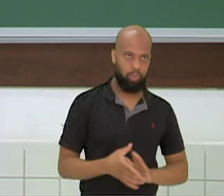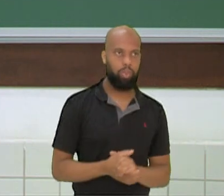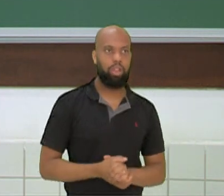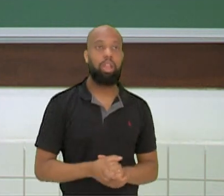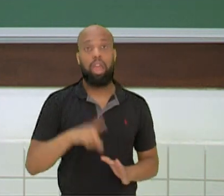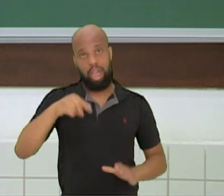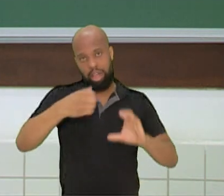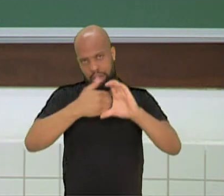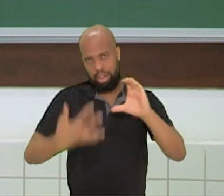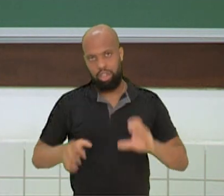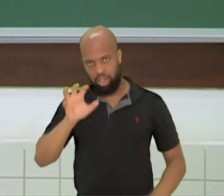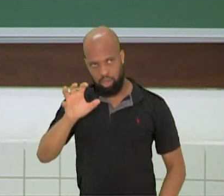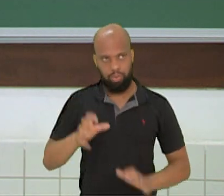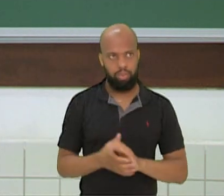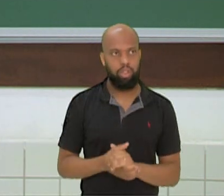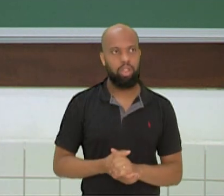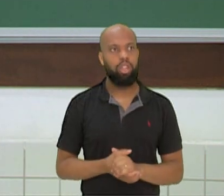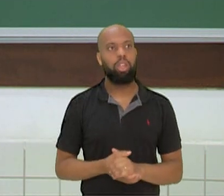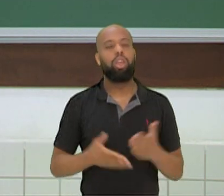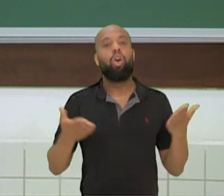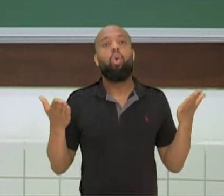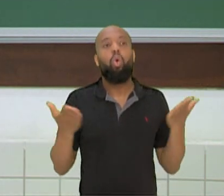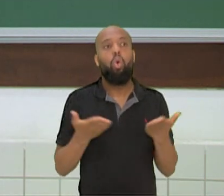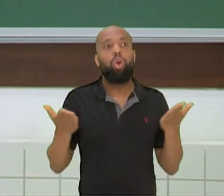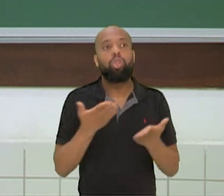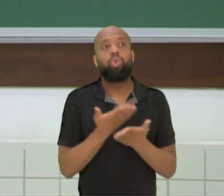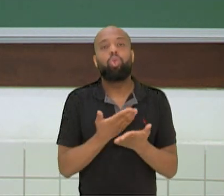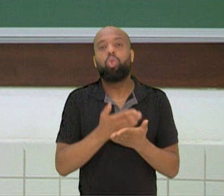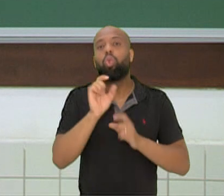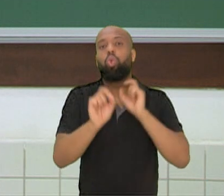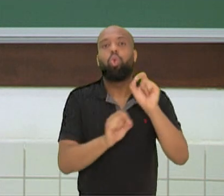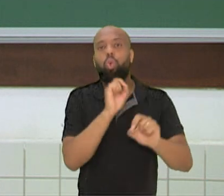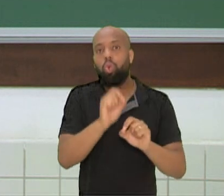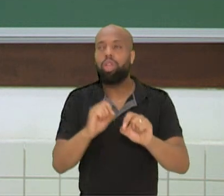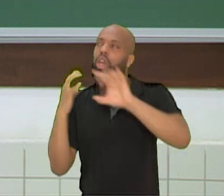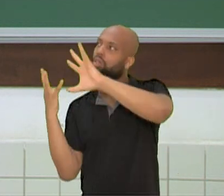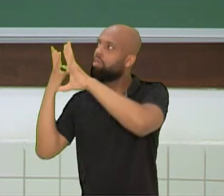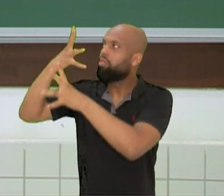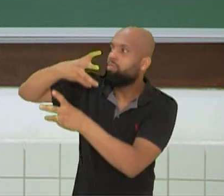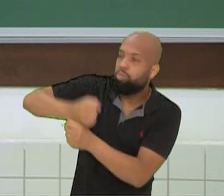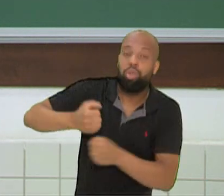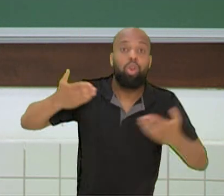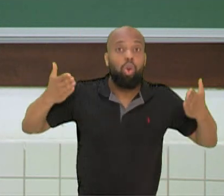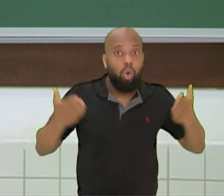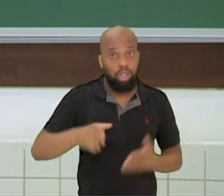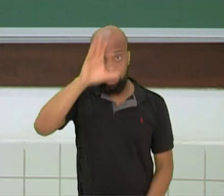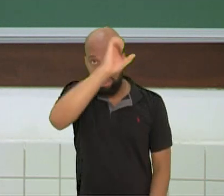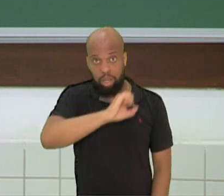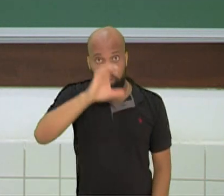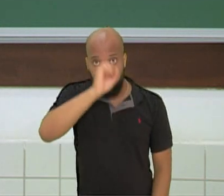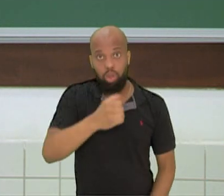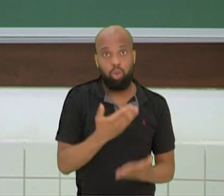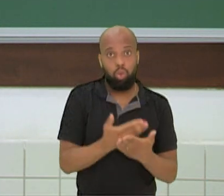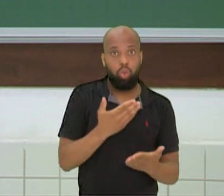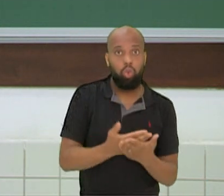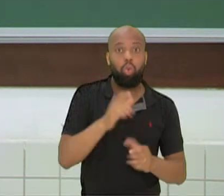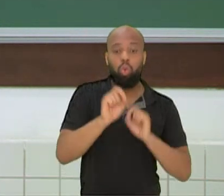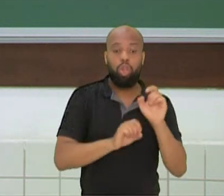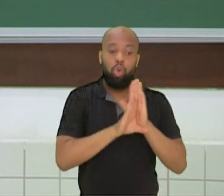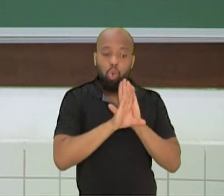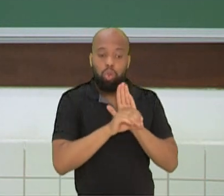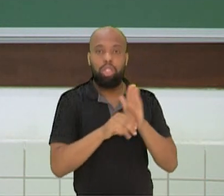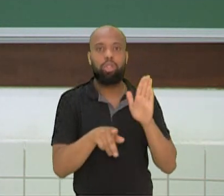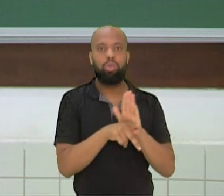Vamos avançando aqui então. Olha o que a gente tem aqui, ó. O que vimos ao longo dessa aula. A ideia da acústica, velocidade do